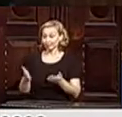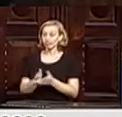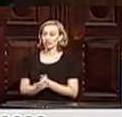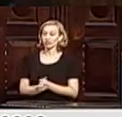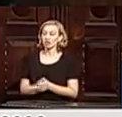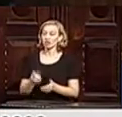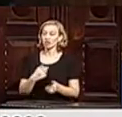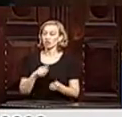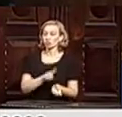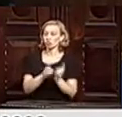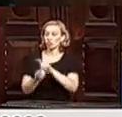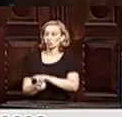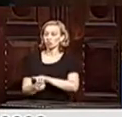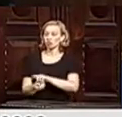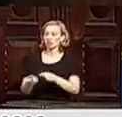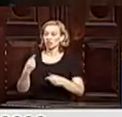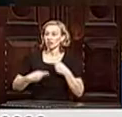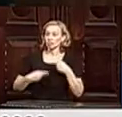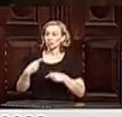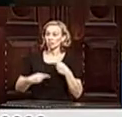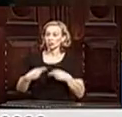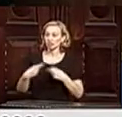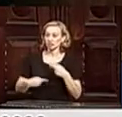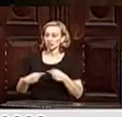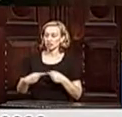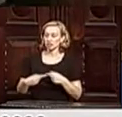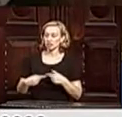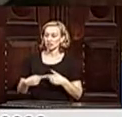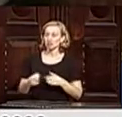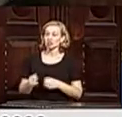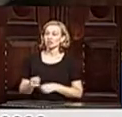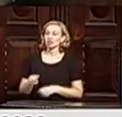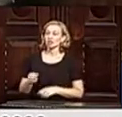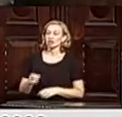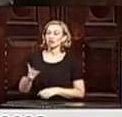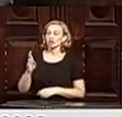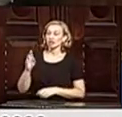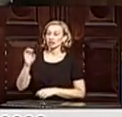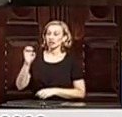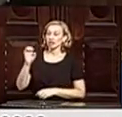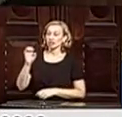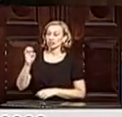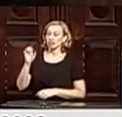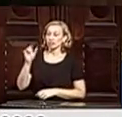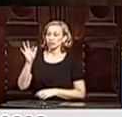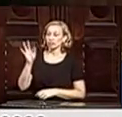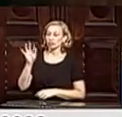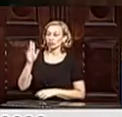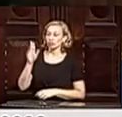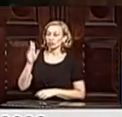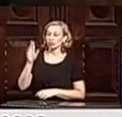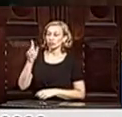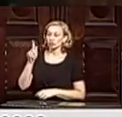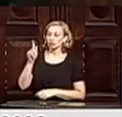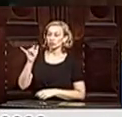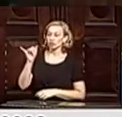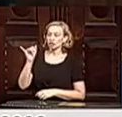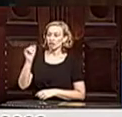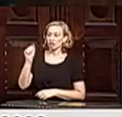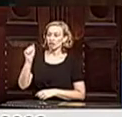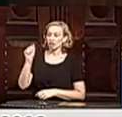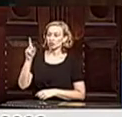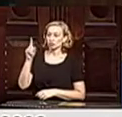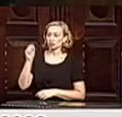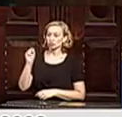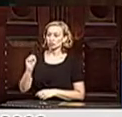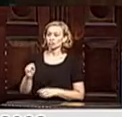de acolhimento aos refugiados. E, dentro daquilo que podemos como legislativo, esse projeto de lei, ele